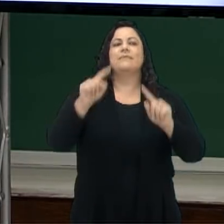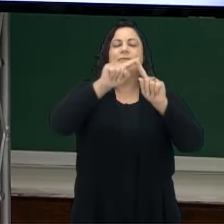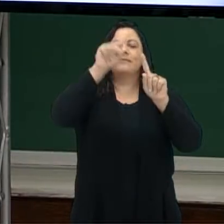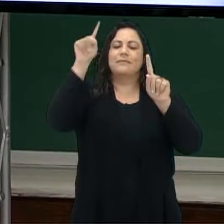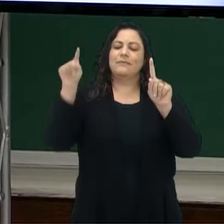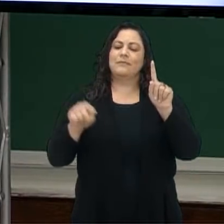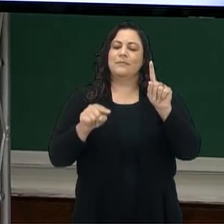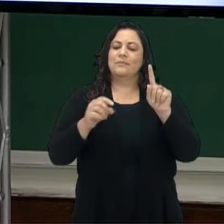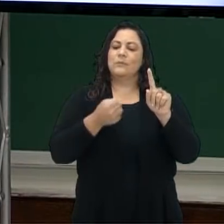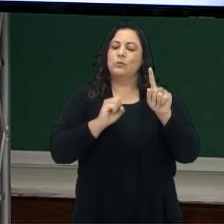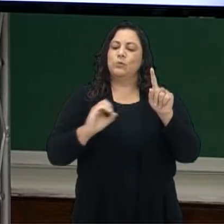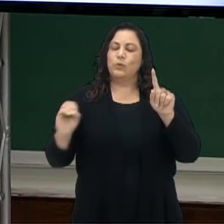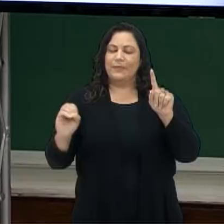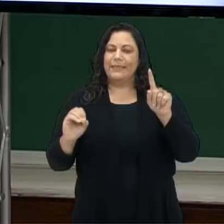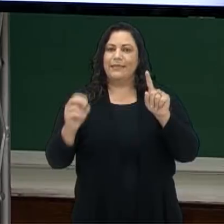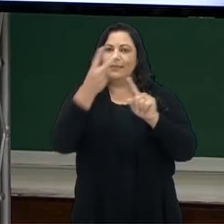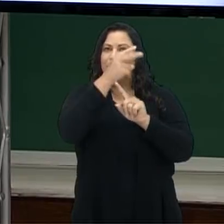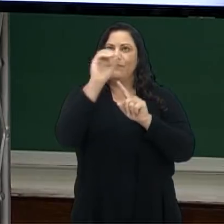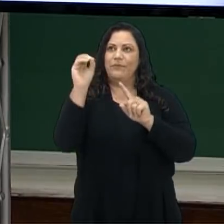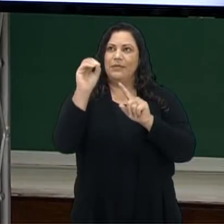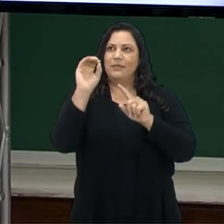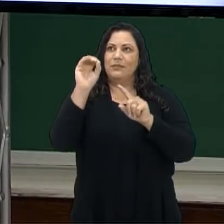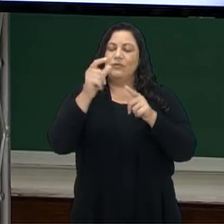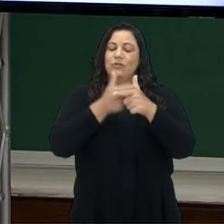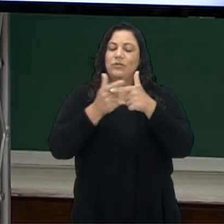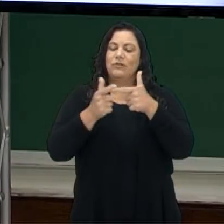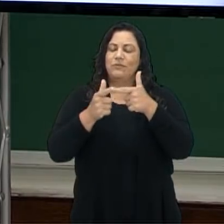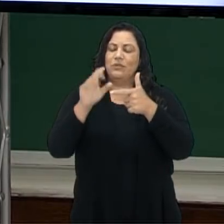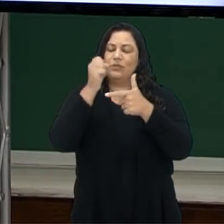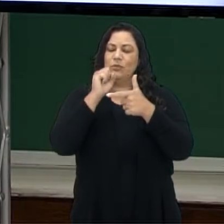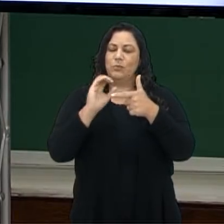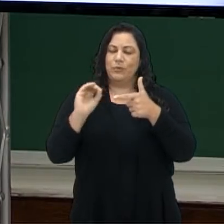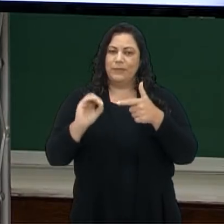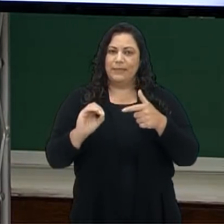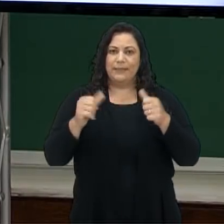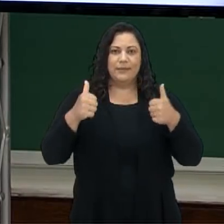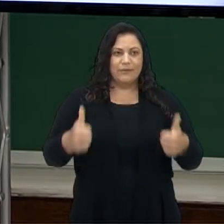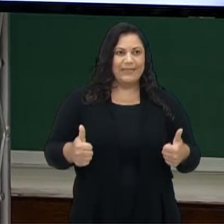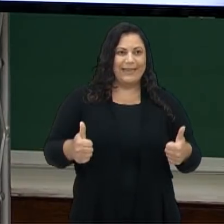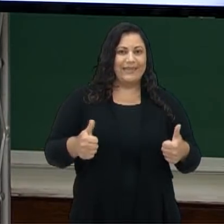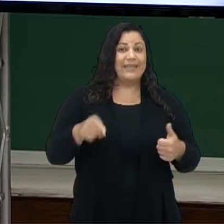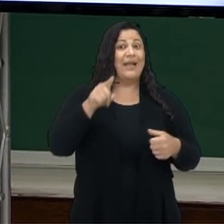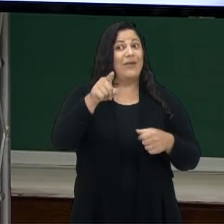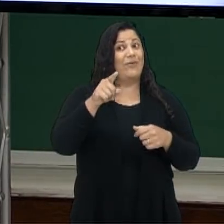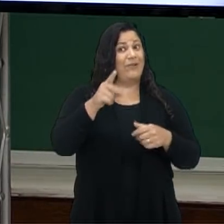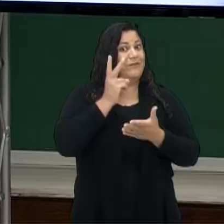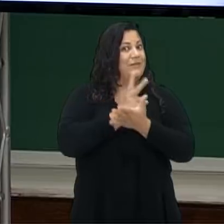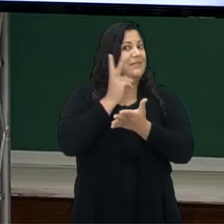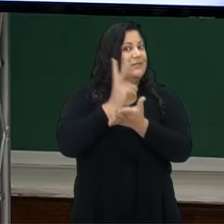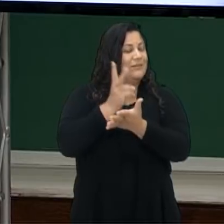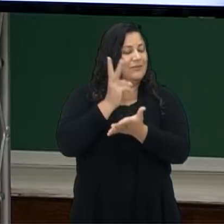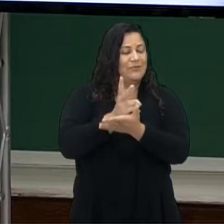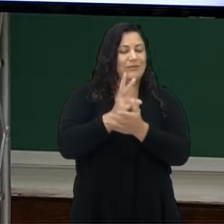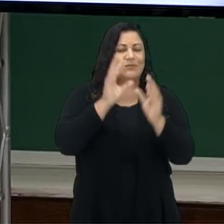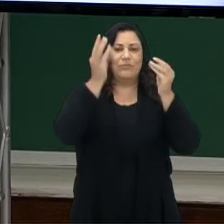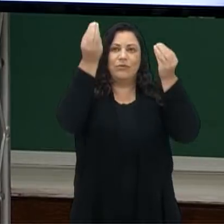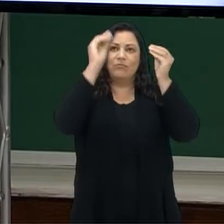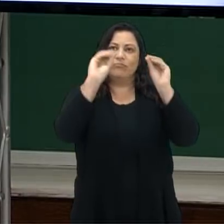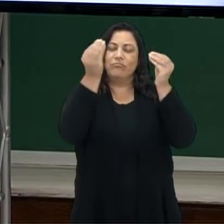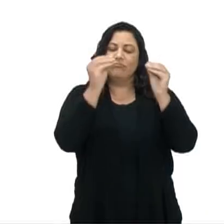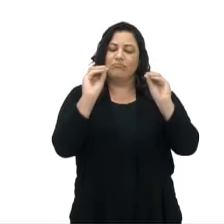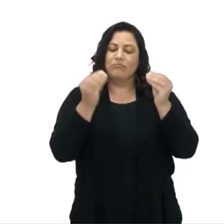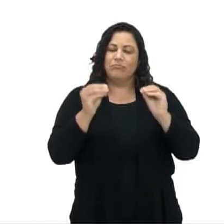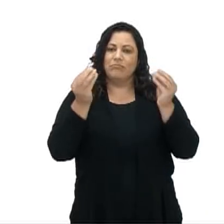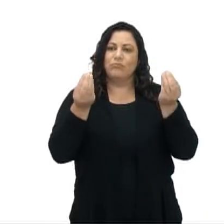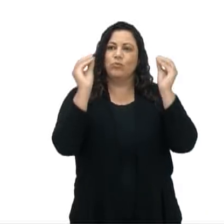por esse. 20 divididos pelo total, que é 80. Agora, eu vou deixar vocês terminarem de completar essa tabela, tá?